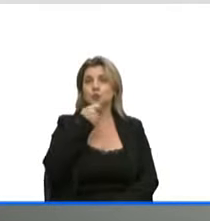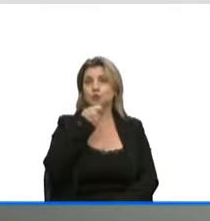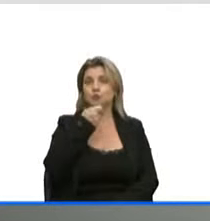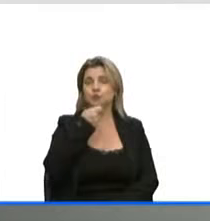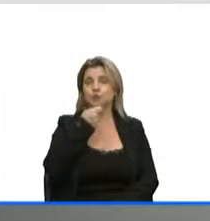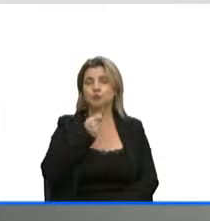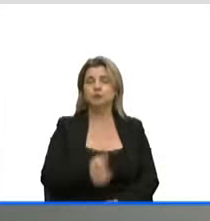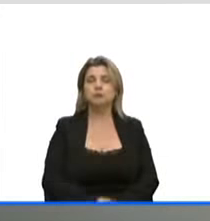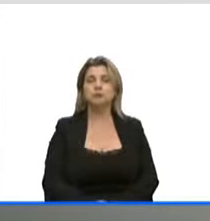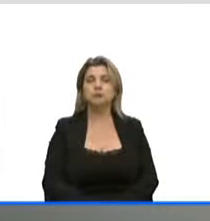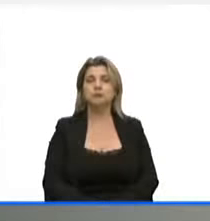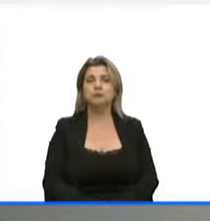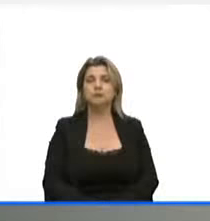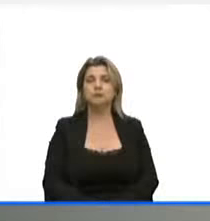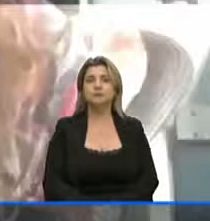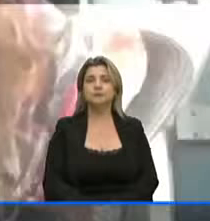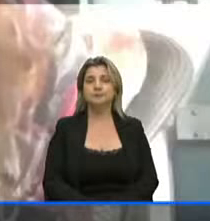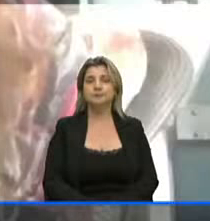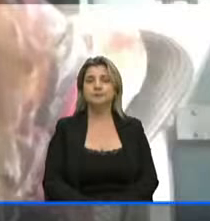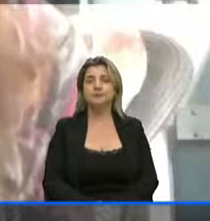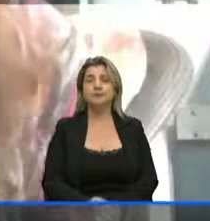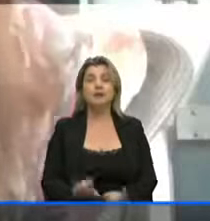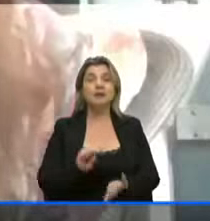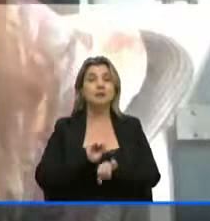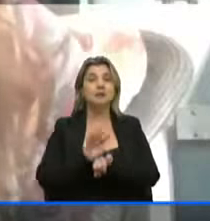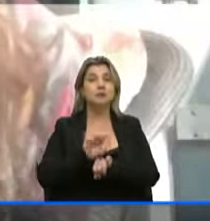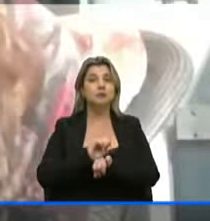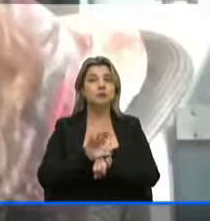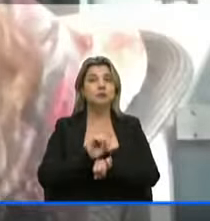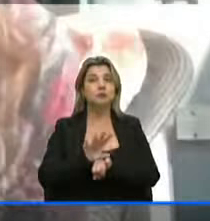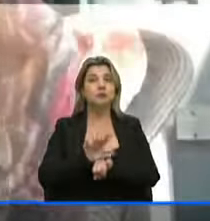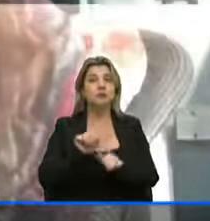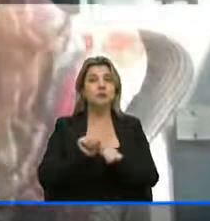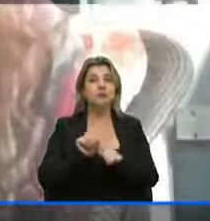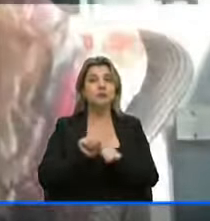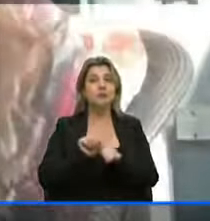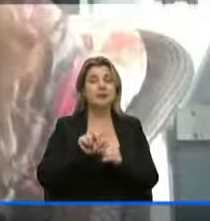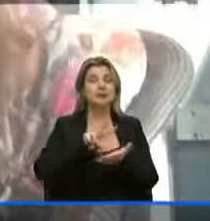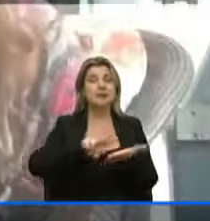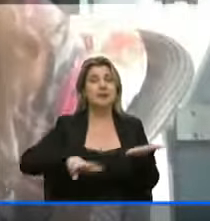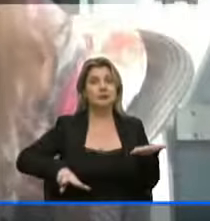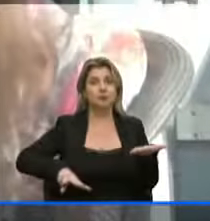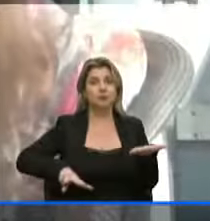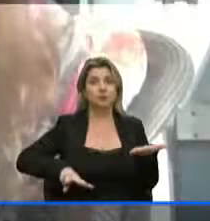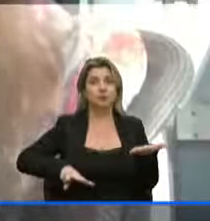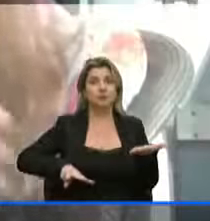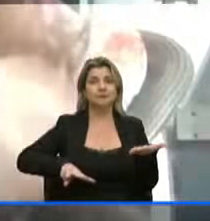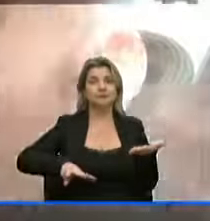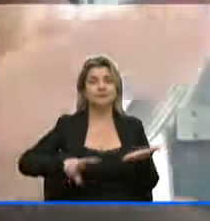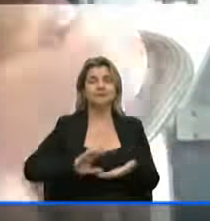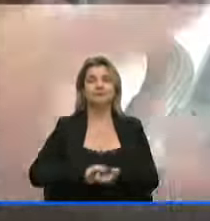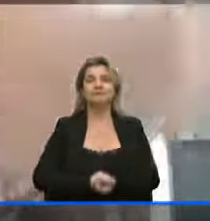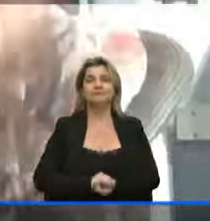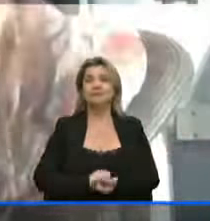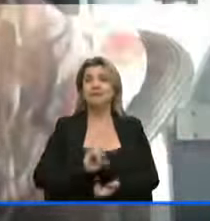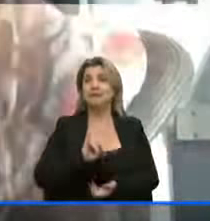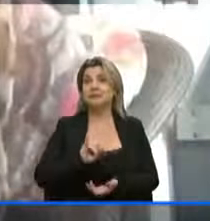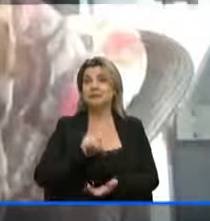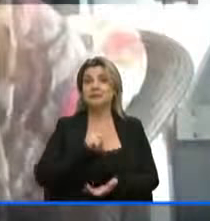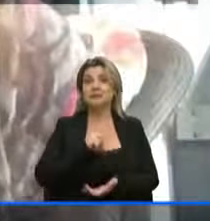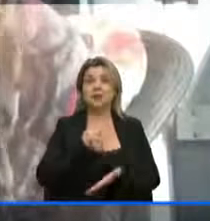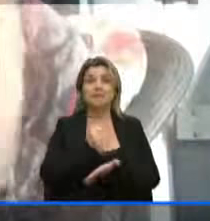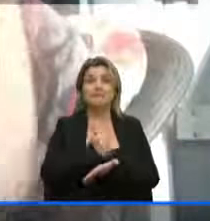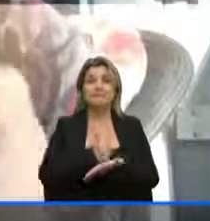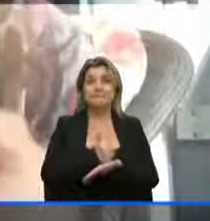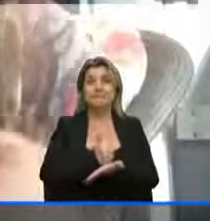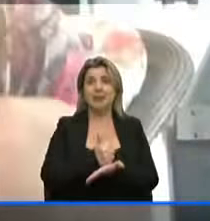senhor fizesse a leitura pelo deputado Tiago Simo, que eu estou perguntando se há base legal para a Loiva.